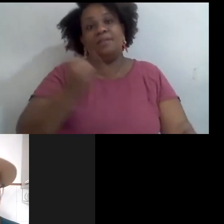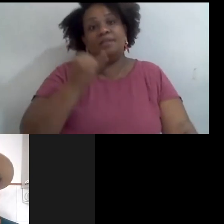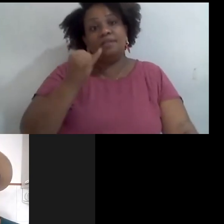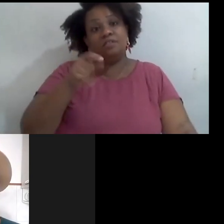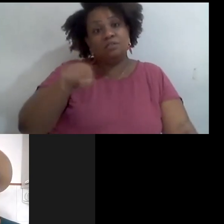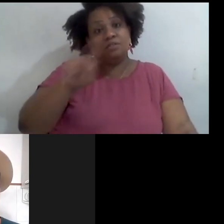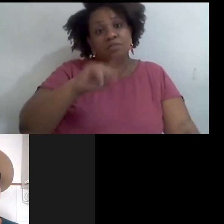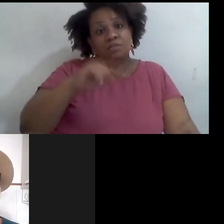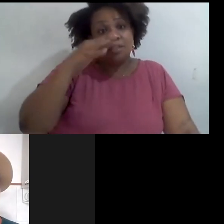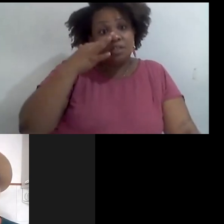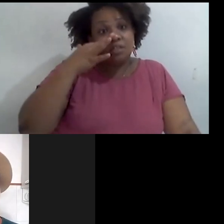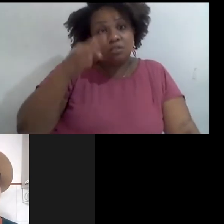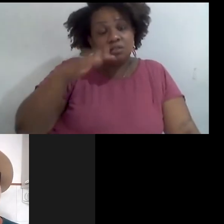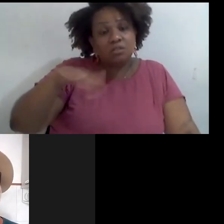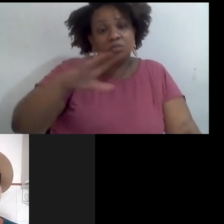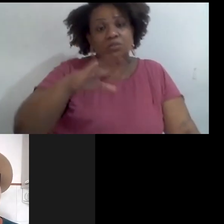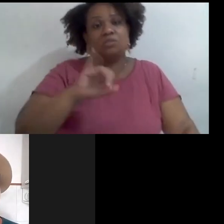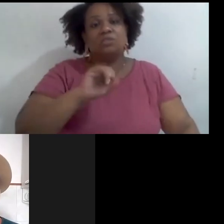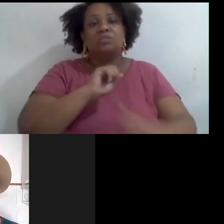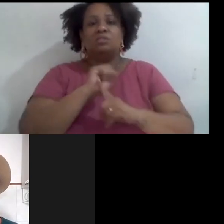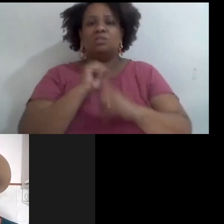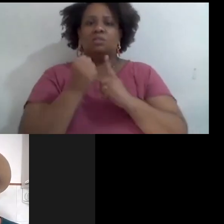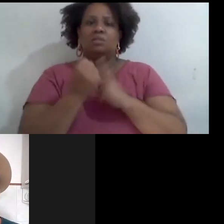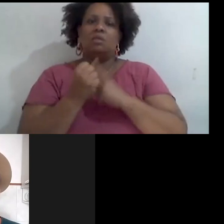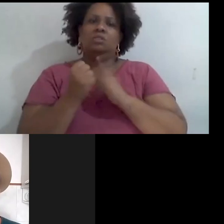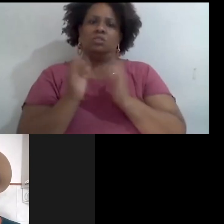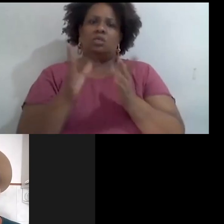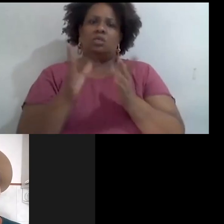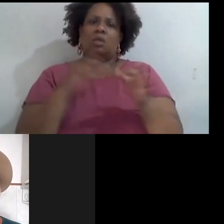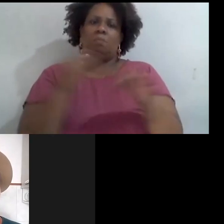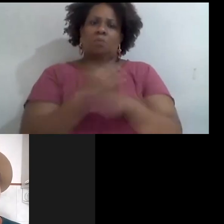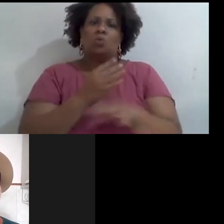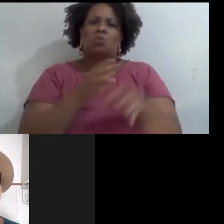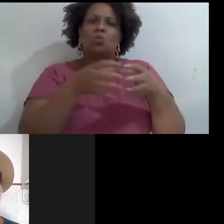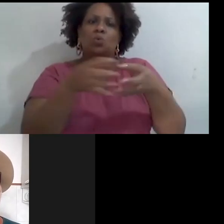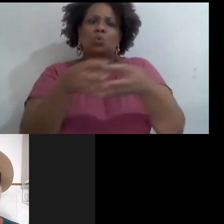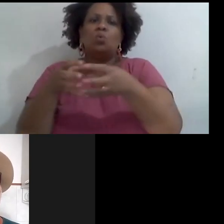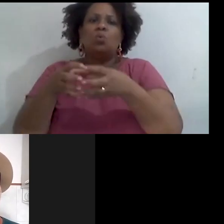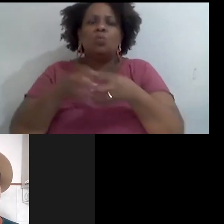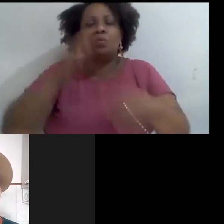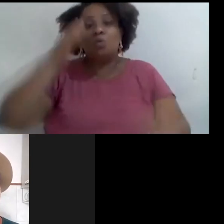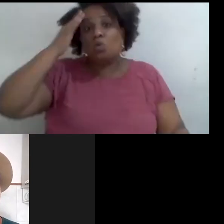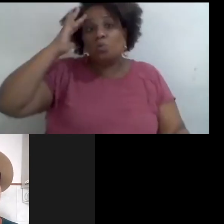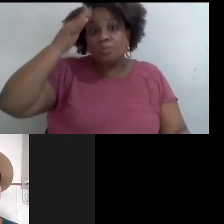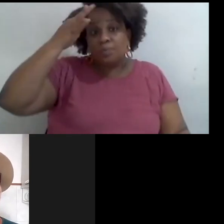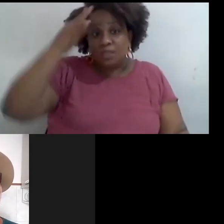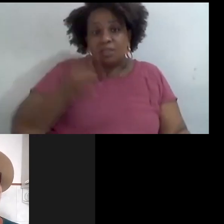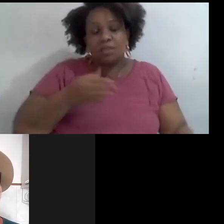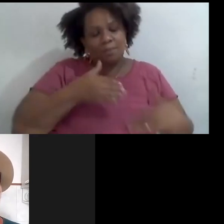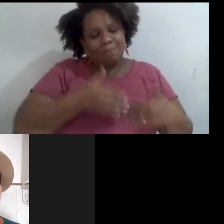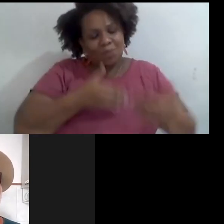perante a sociedade, que os grupos já estão compreendendo, inclusive, todo o processo de dificuldade que a secretaria está